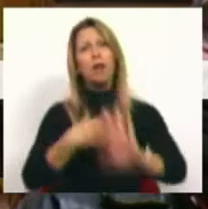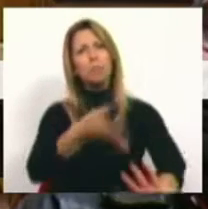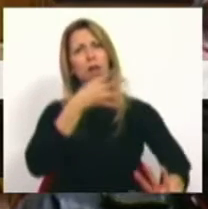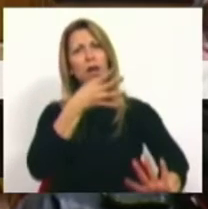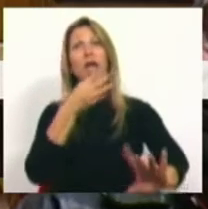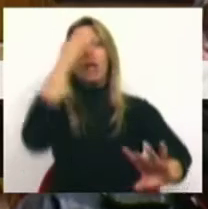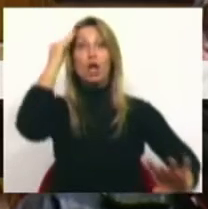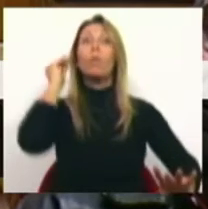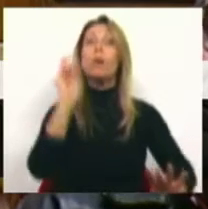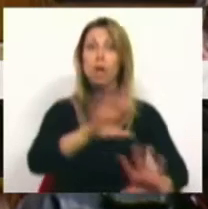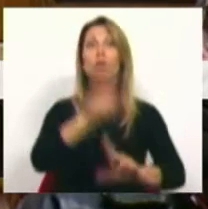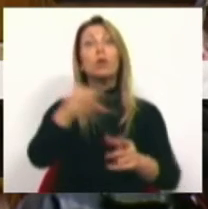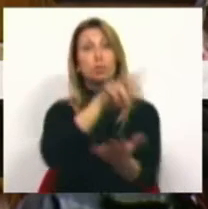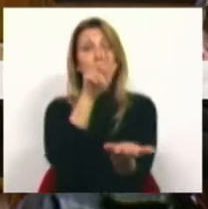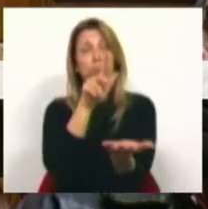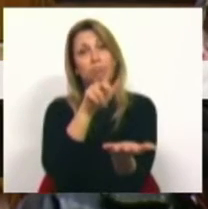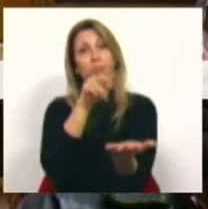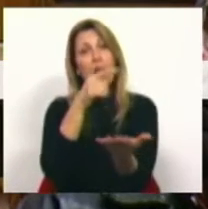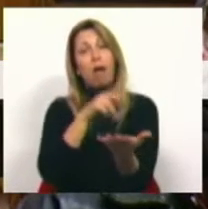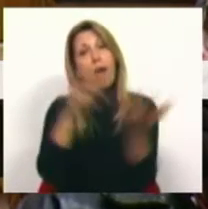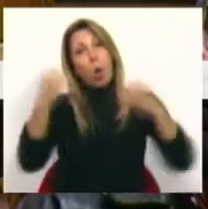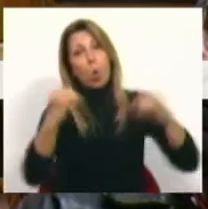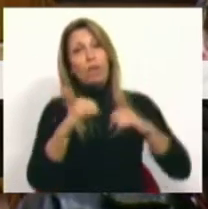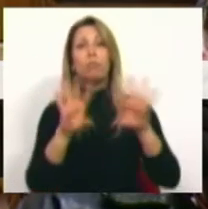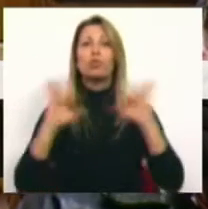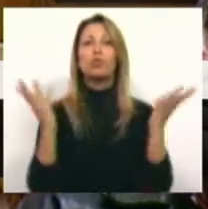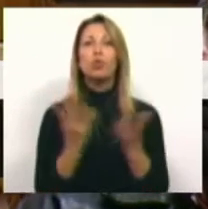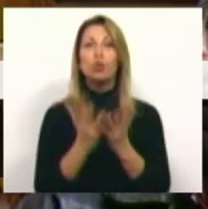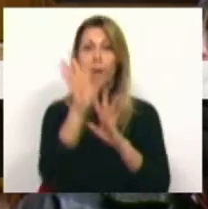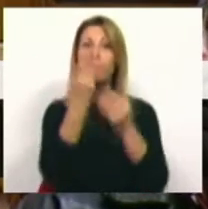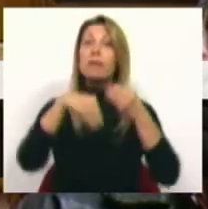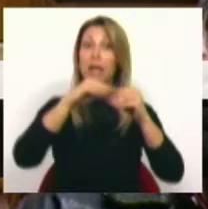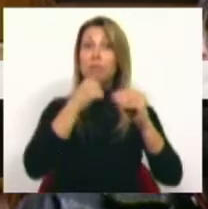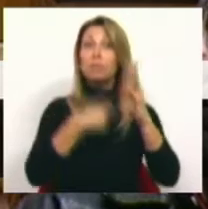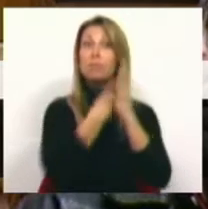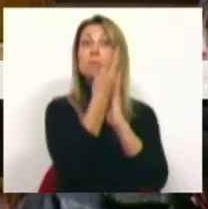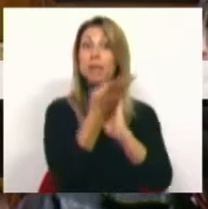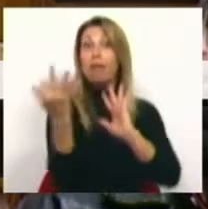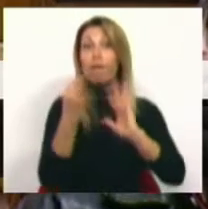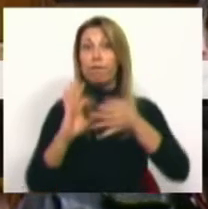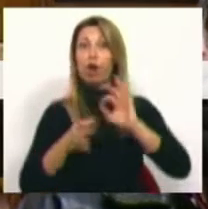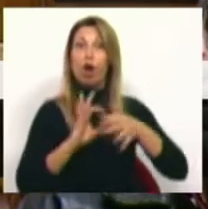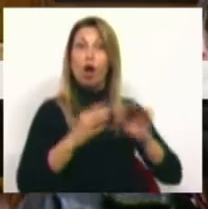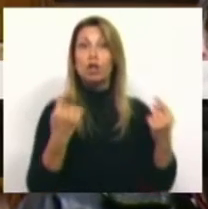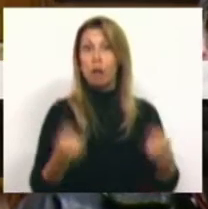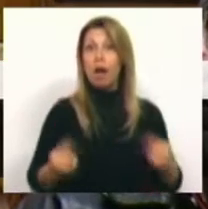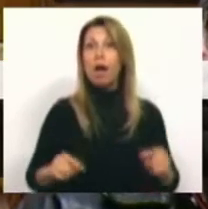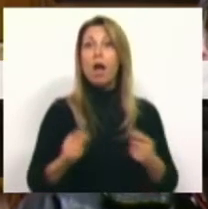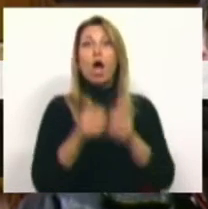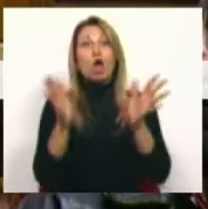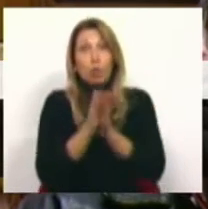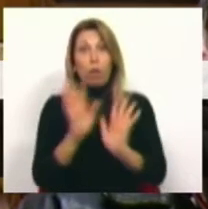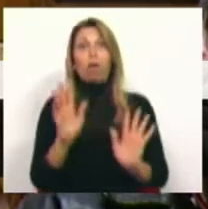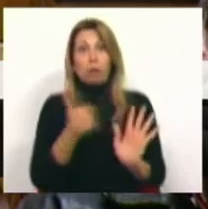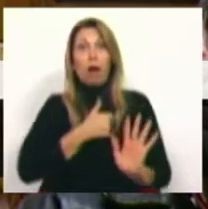recomendações acompanhamos genericamente. Acrescento aqui medidas que fazem sentido. Todas as empresas nascem pequenas,